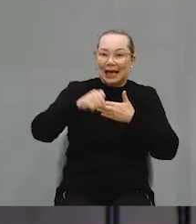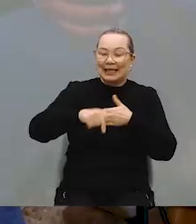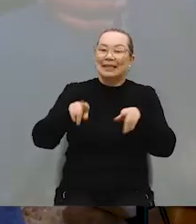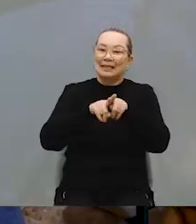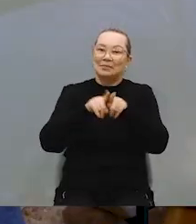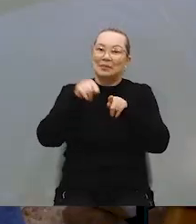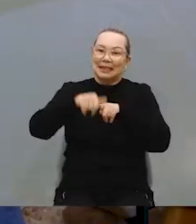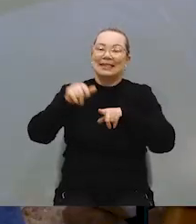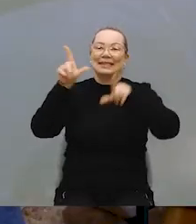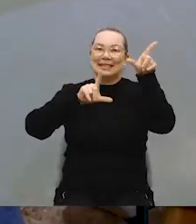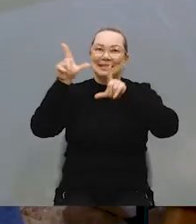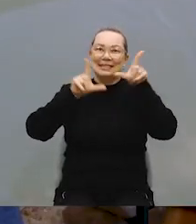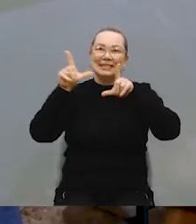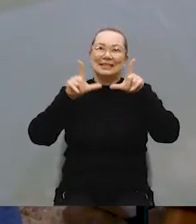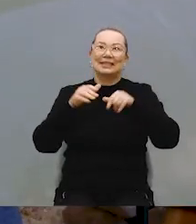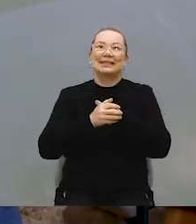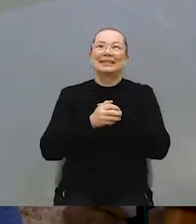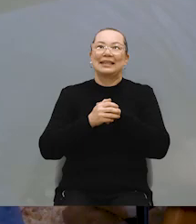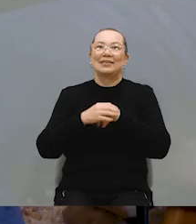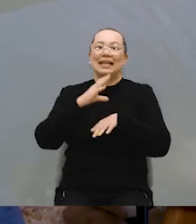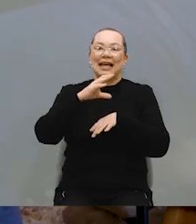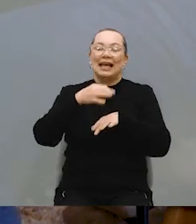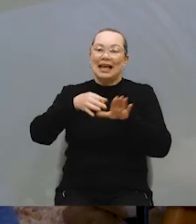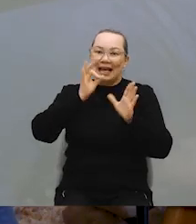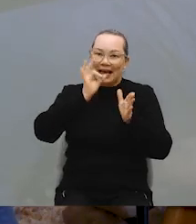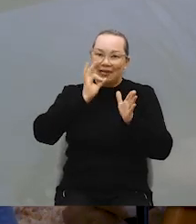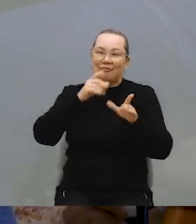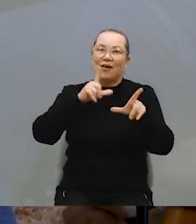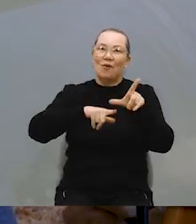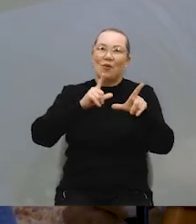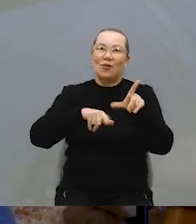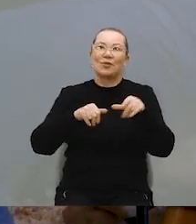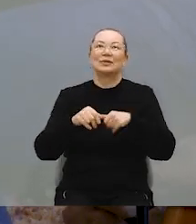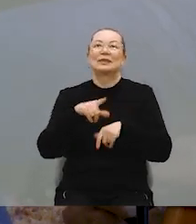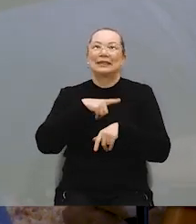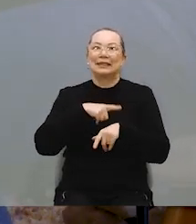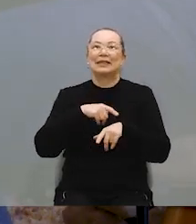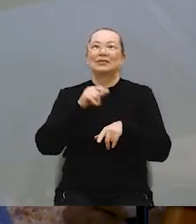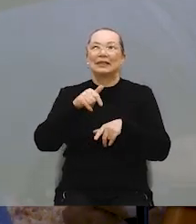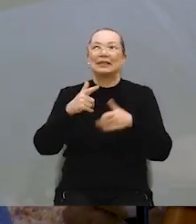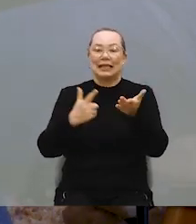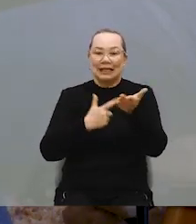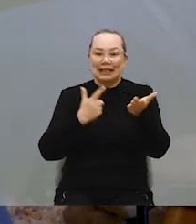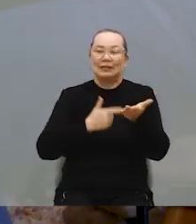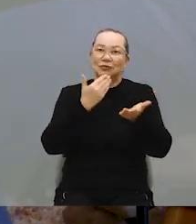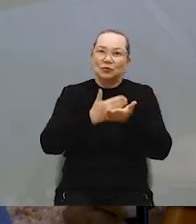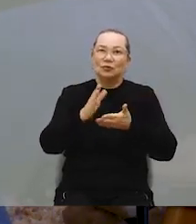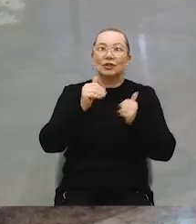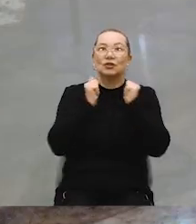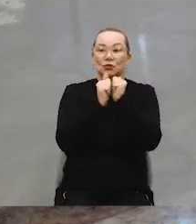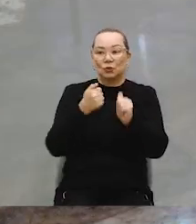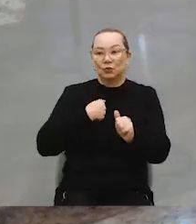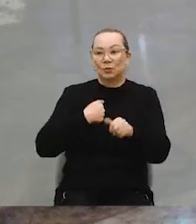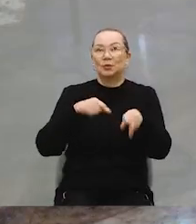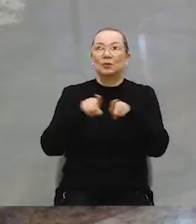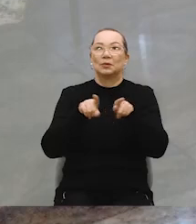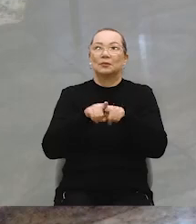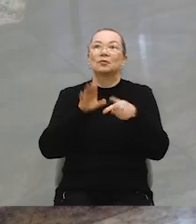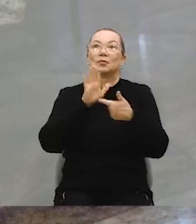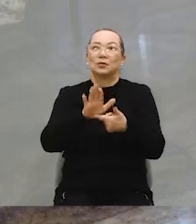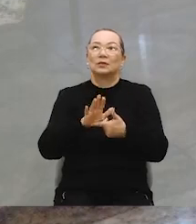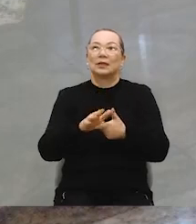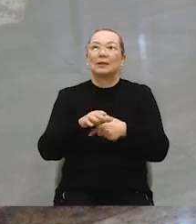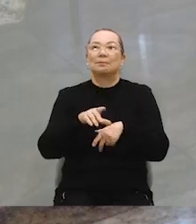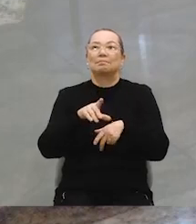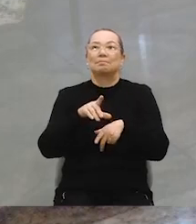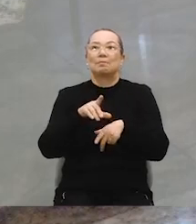com Letras. Exatamente. Né? Tratar do lançamento do livro. Exato. Que está aqui comigo já. Nós vamos Nossa mostrar, primeira inclusive.